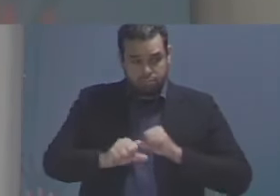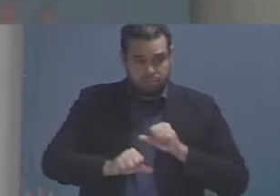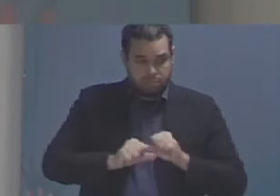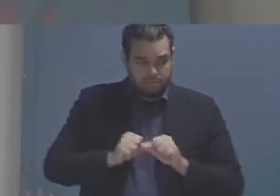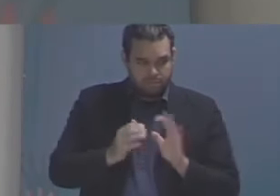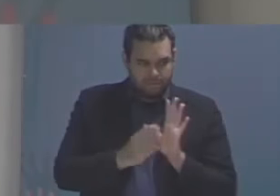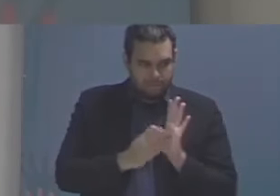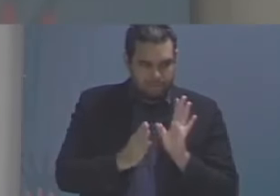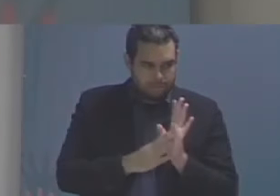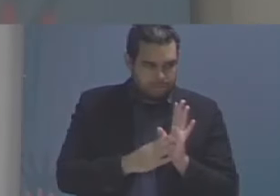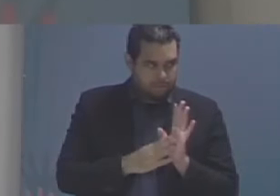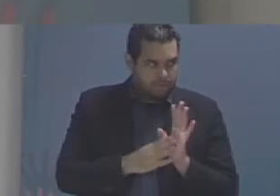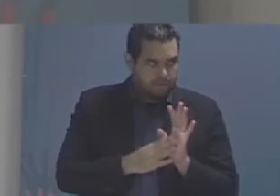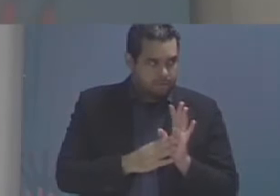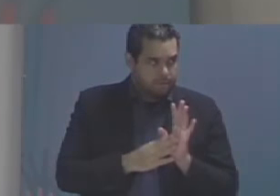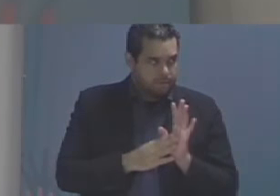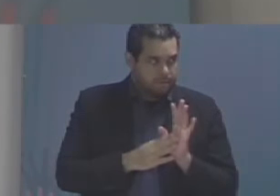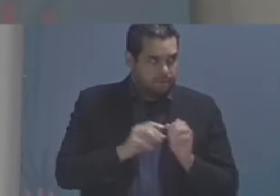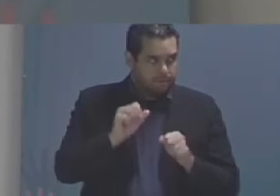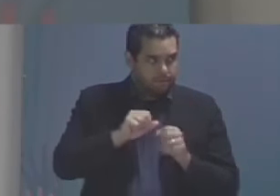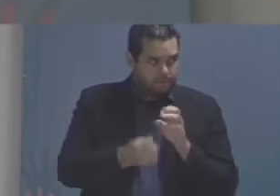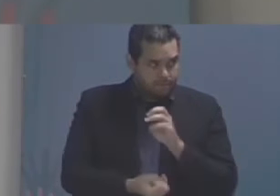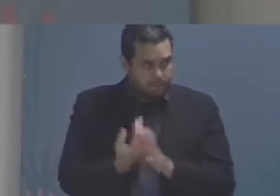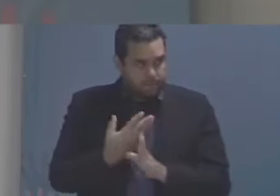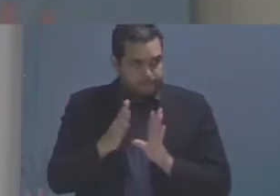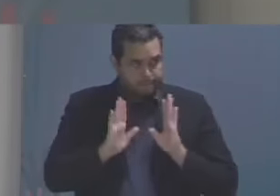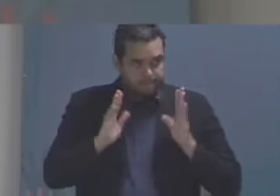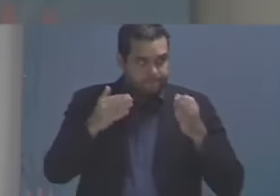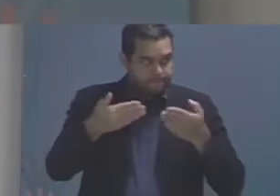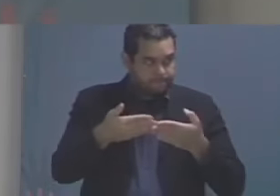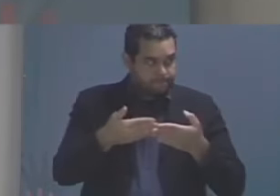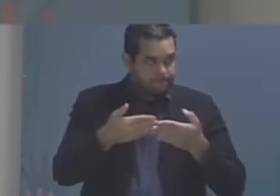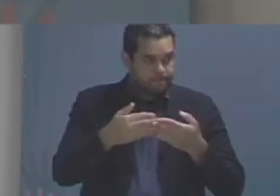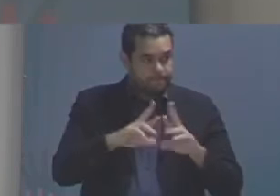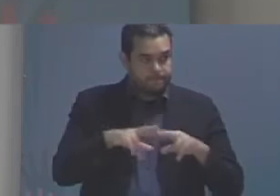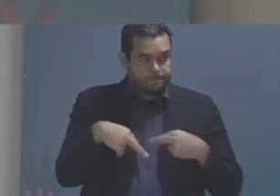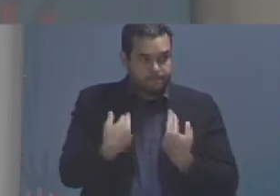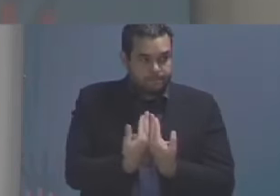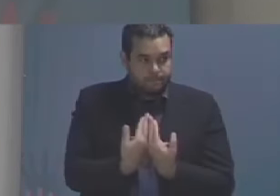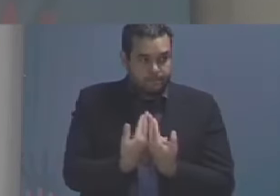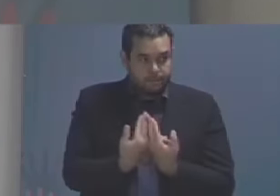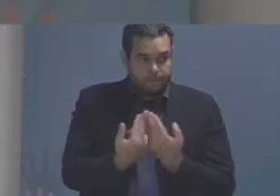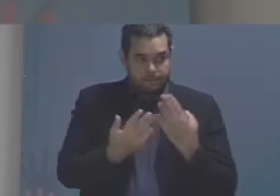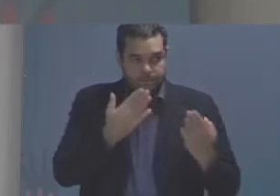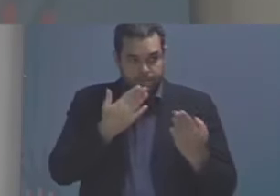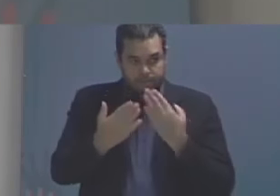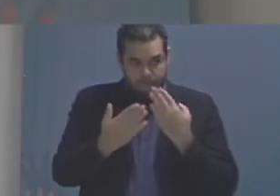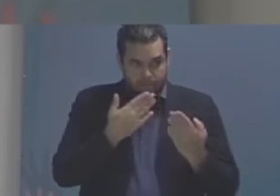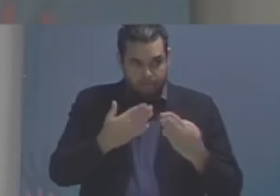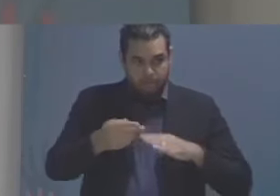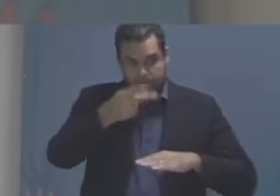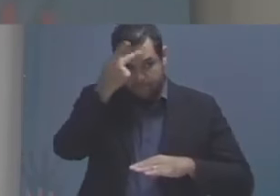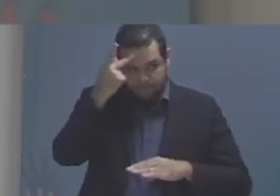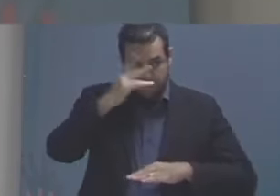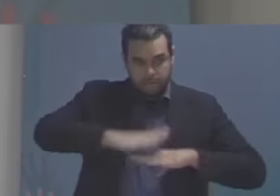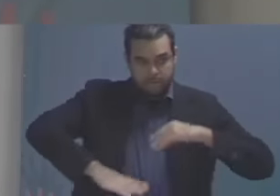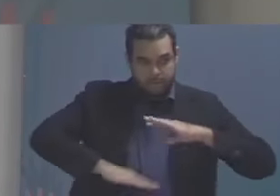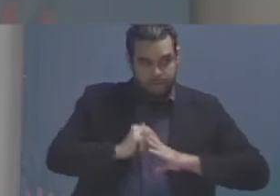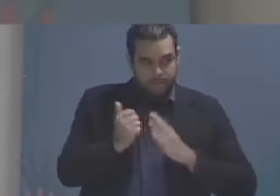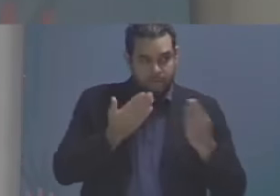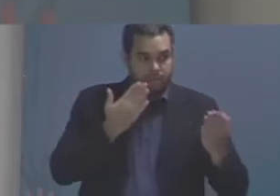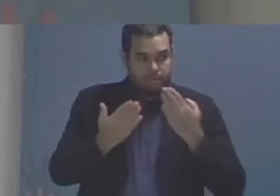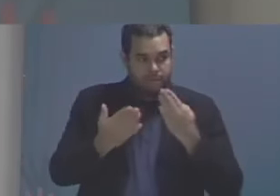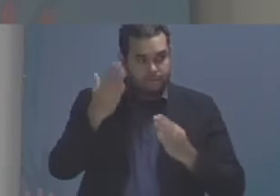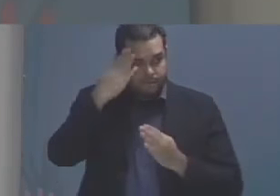essa proposta, é justamente criar um fórum. Nesse fórum, nós reuniremos as psicólogas e os psicólogos, os profissionais da psicologia, para sabermos o